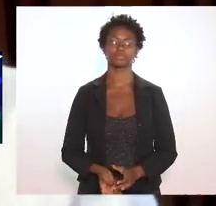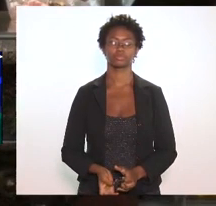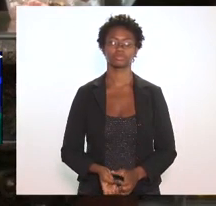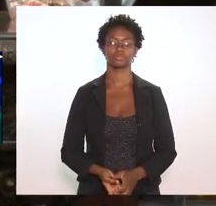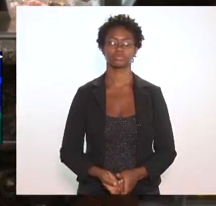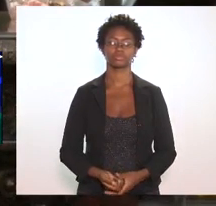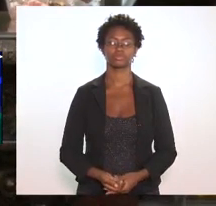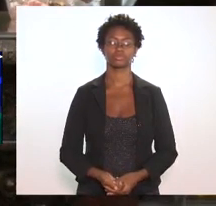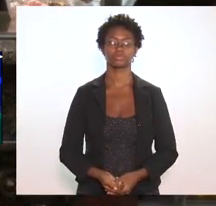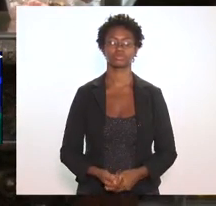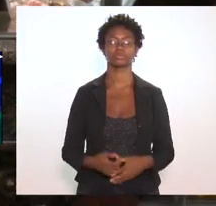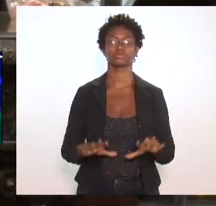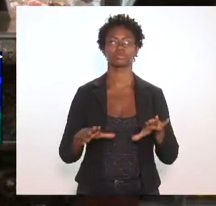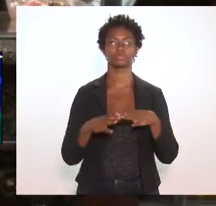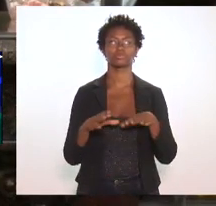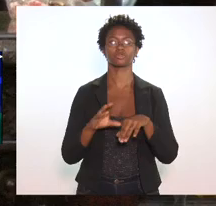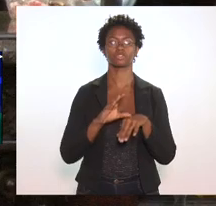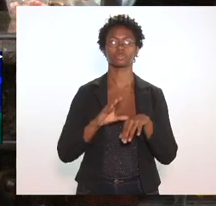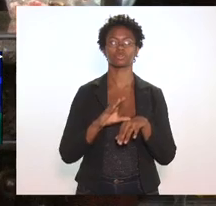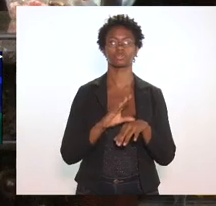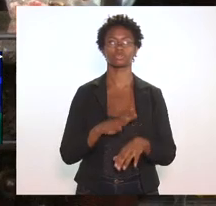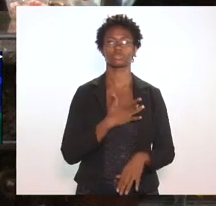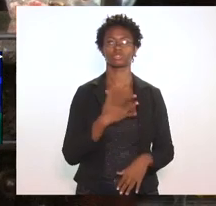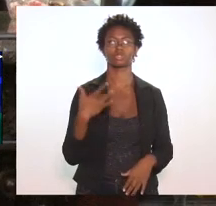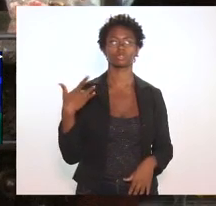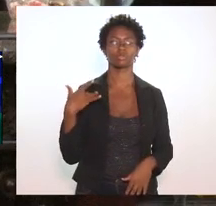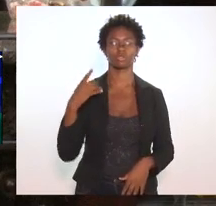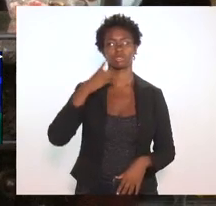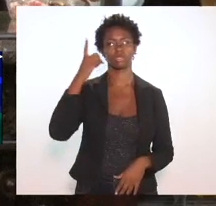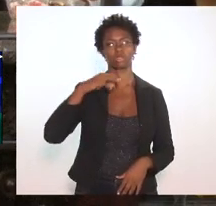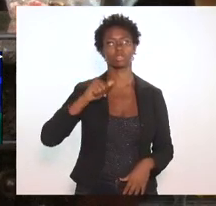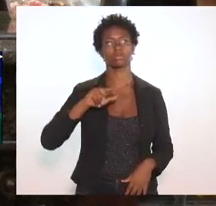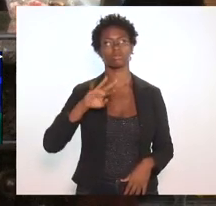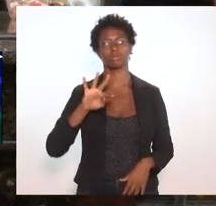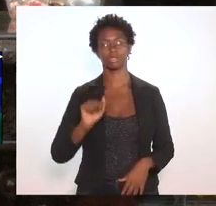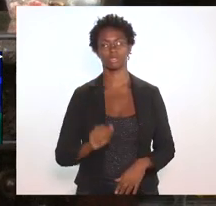Pela Comissão de Saúde, deputada Marta Rocha.